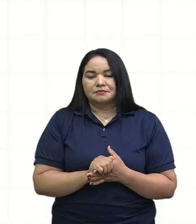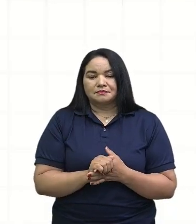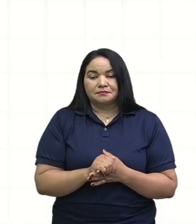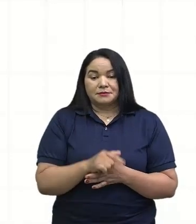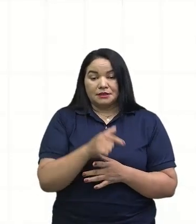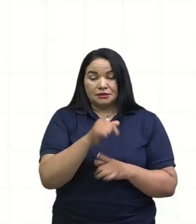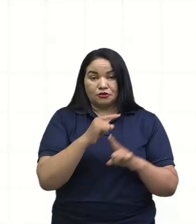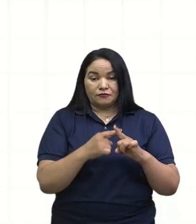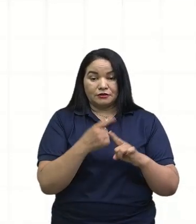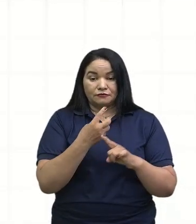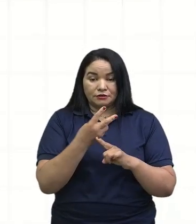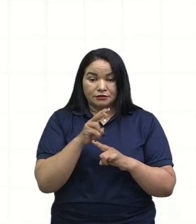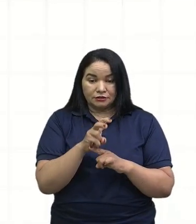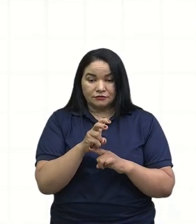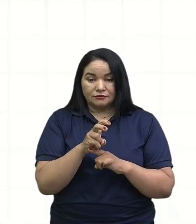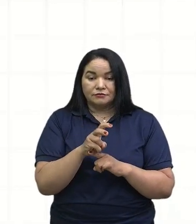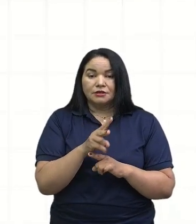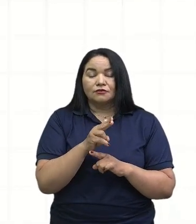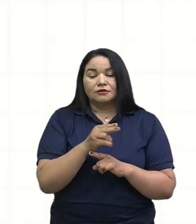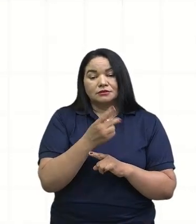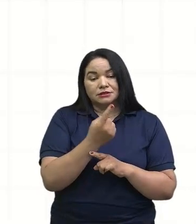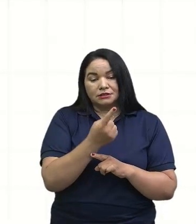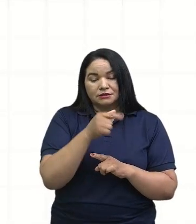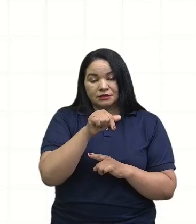ter 175.